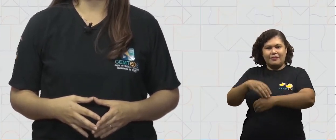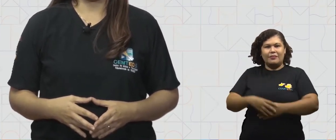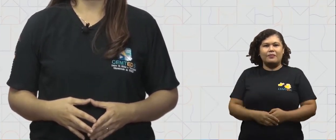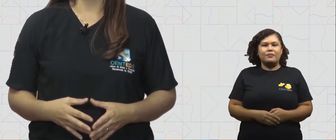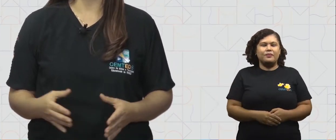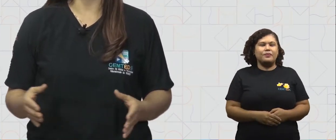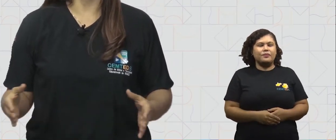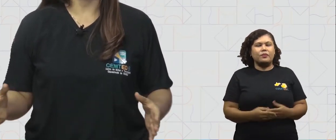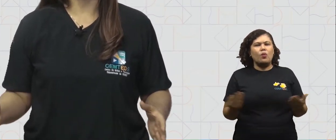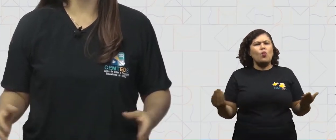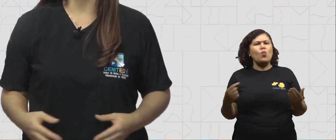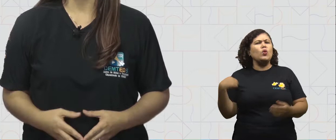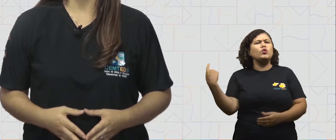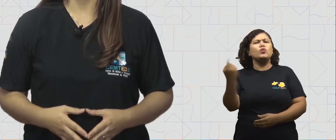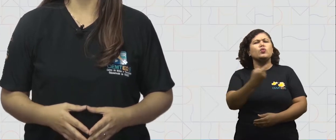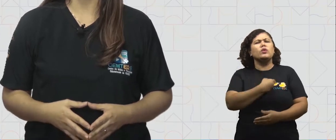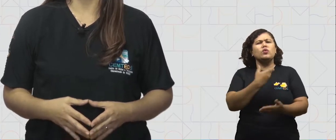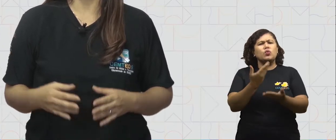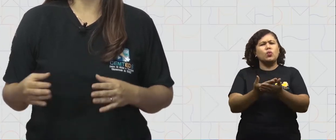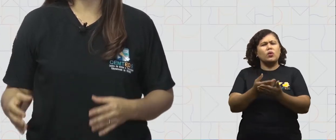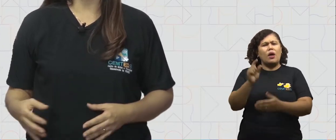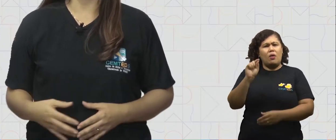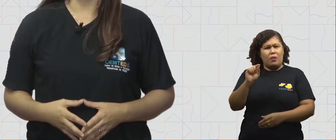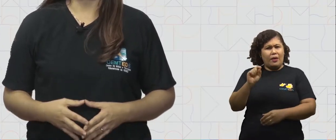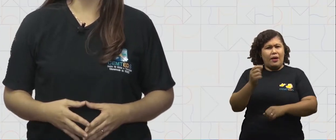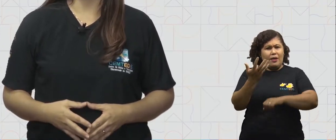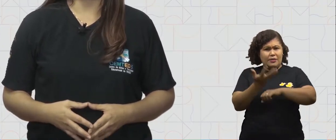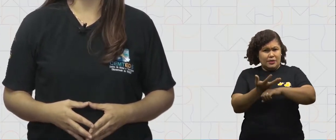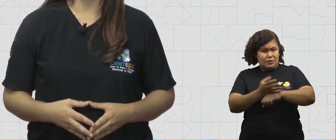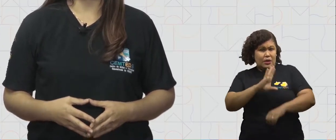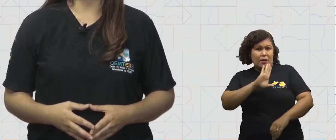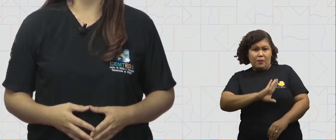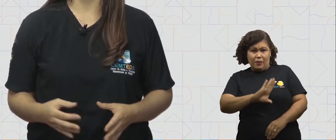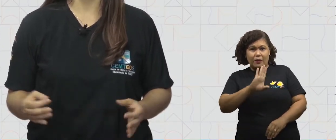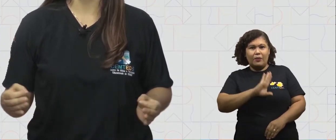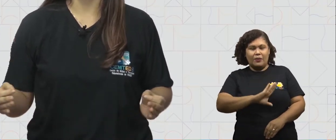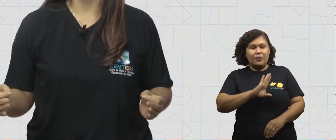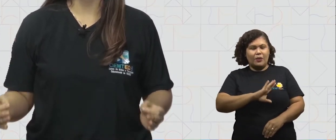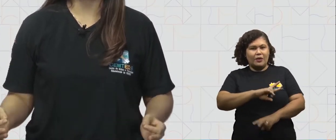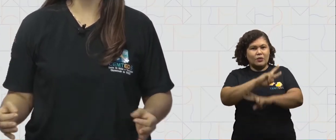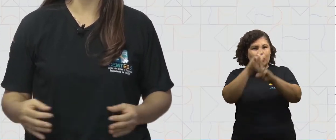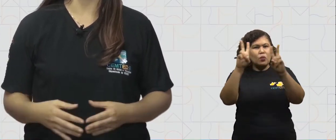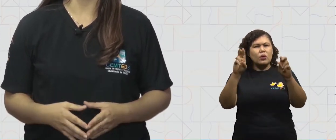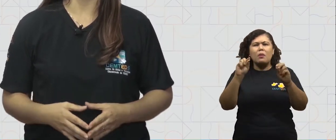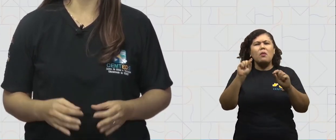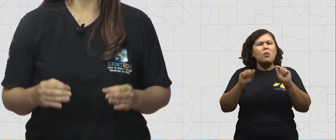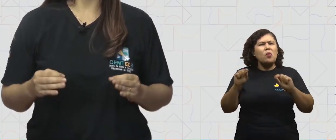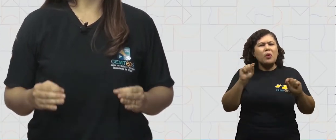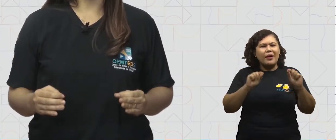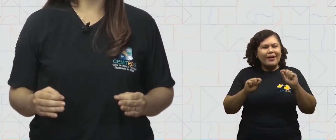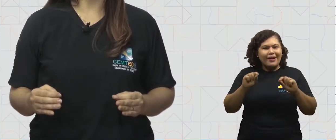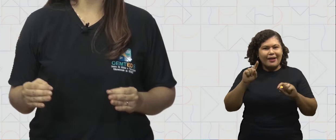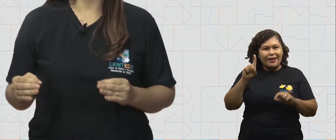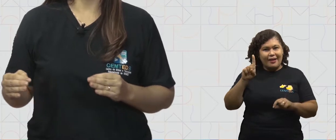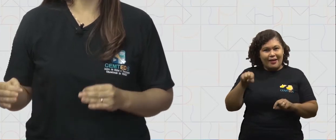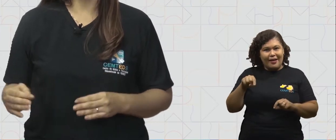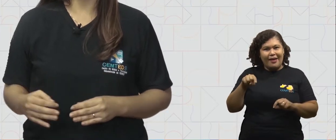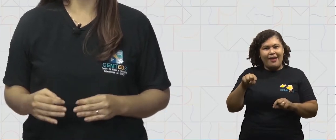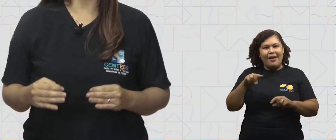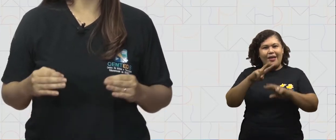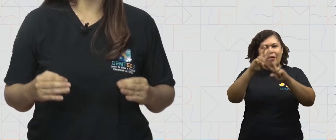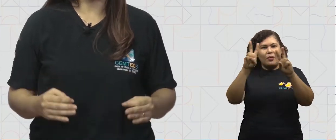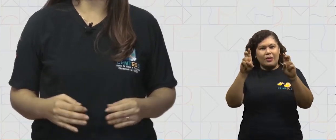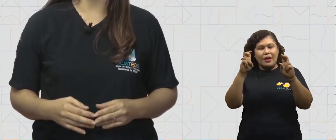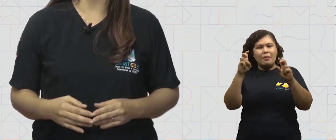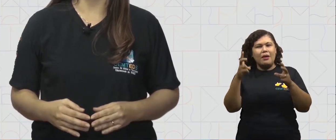Educacionais da CEMET. Hoje, iremos a mais uma aula de língua portuguesa. No assunto de hoje, iremos